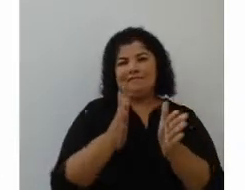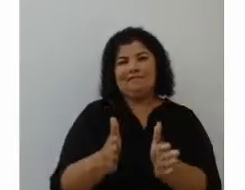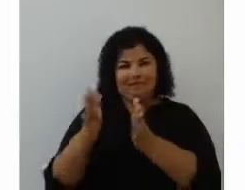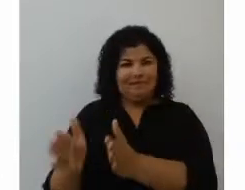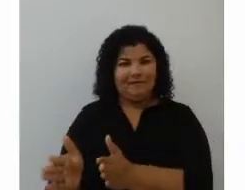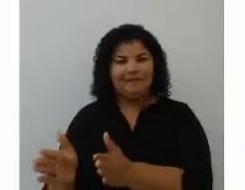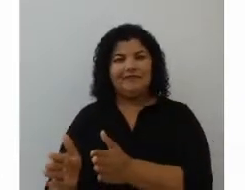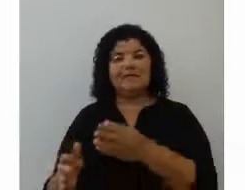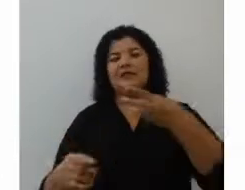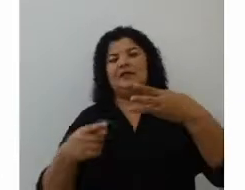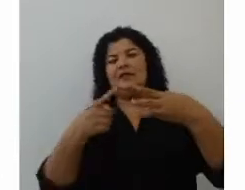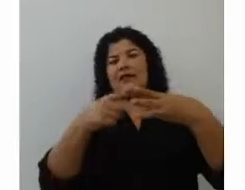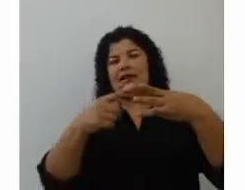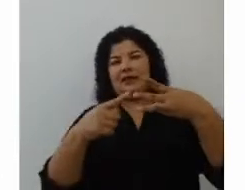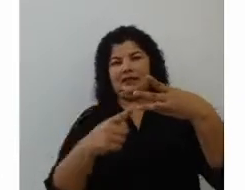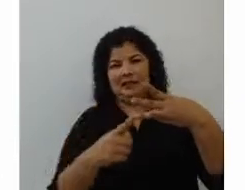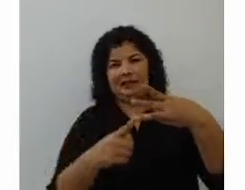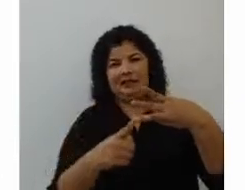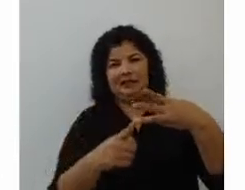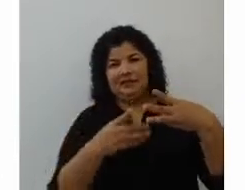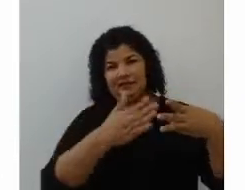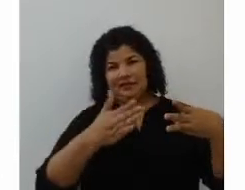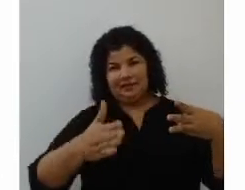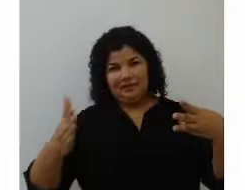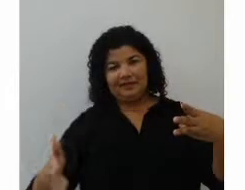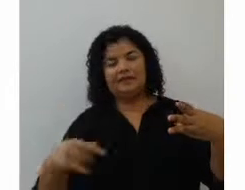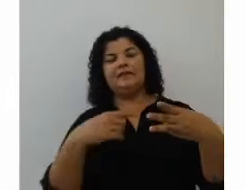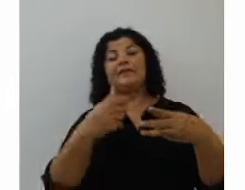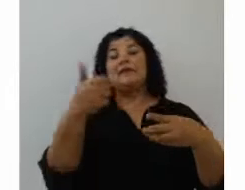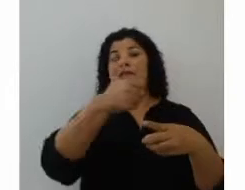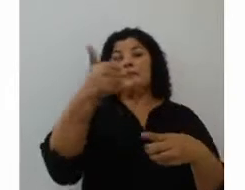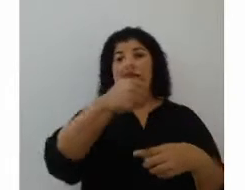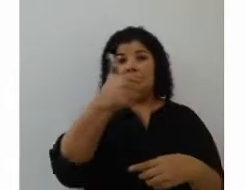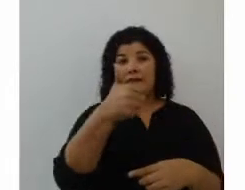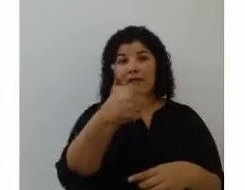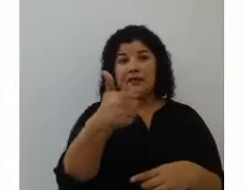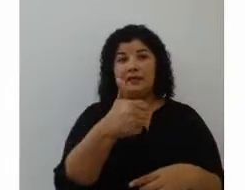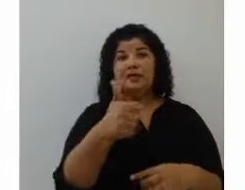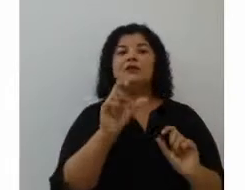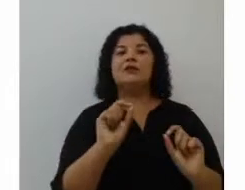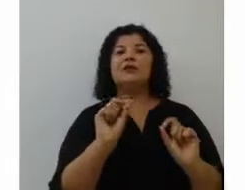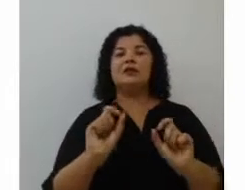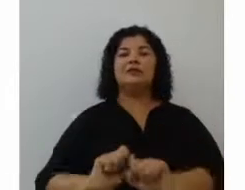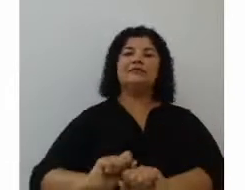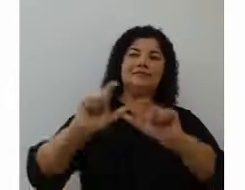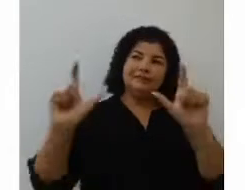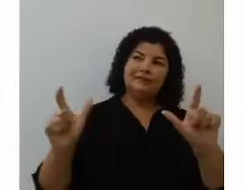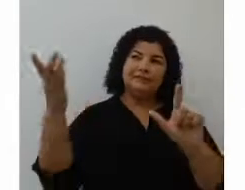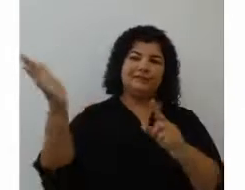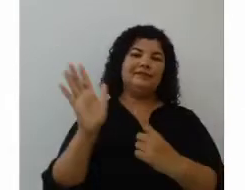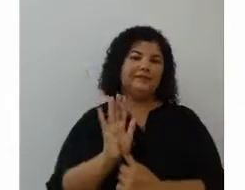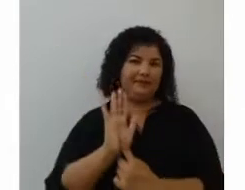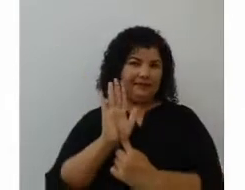feita em 3 gerações, beleza? A primeira geração está na tela para você ver.